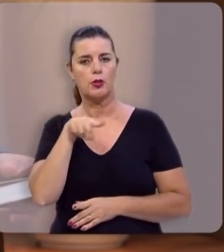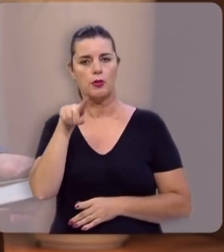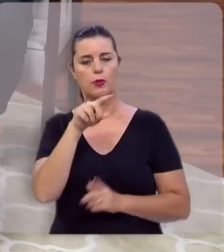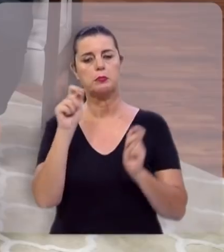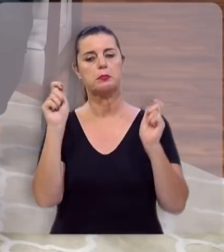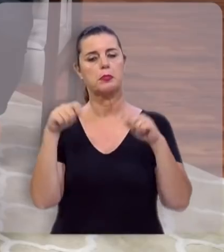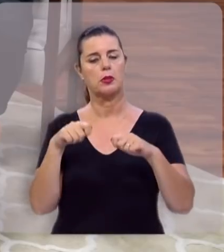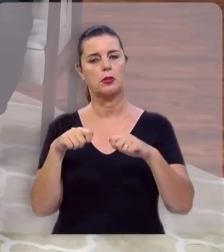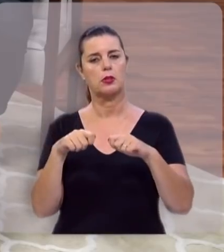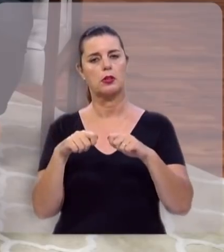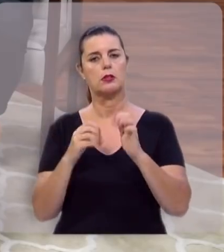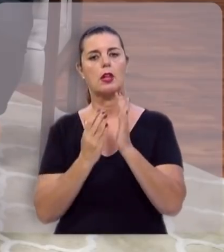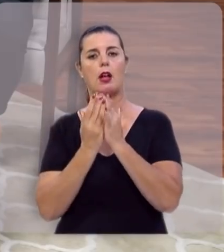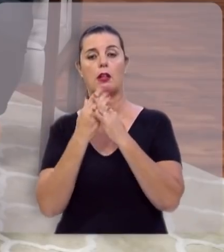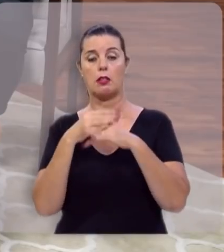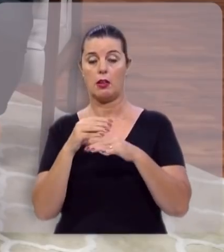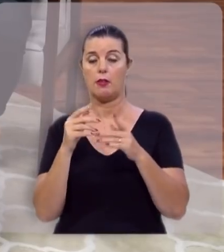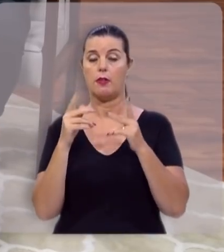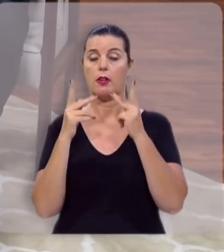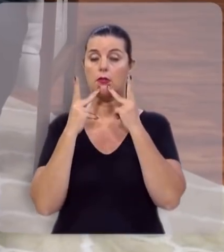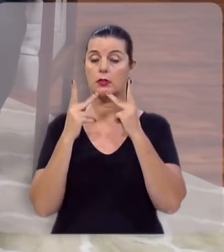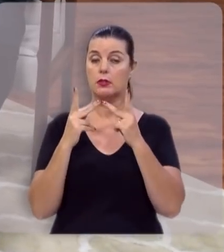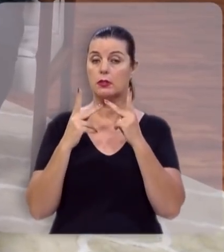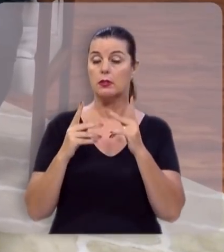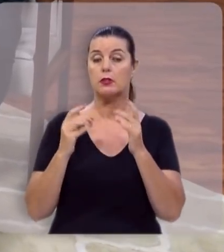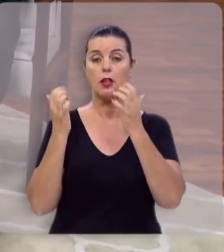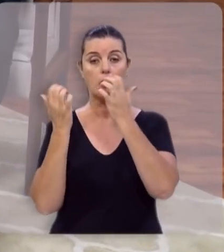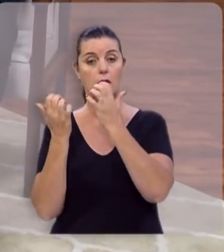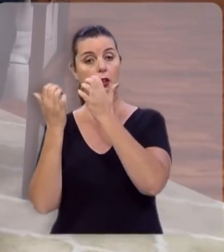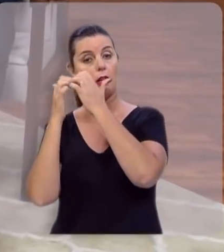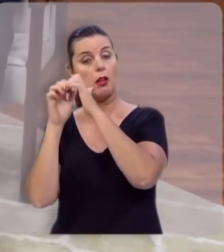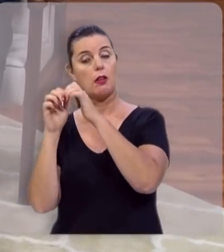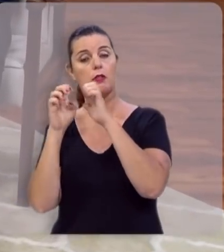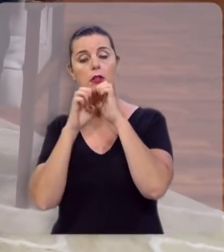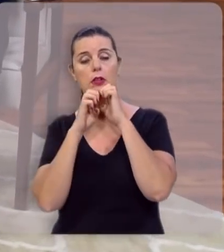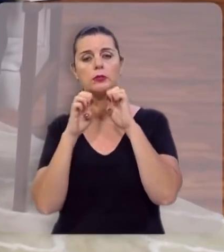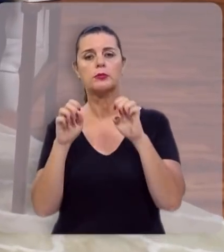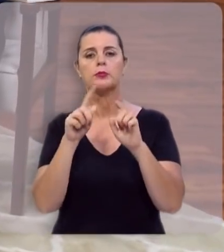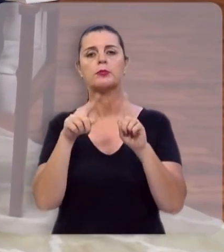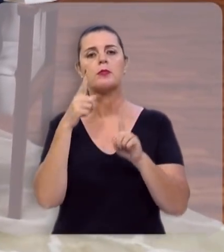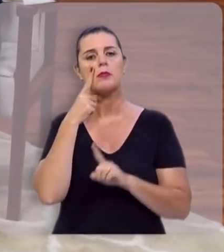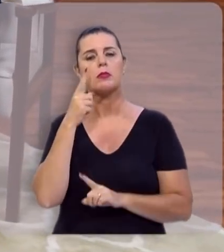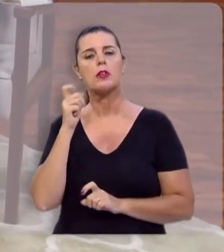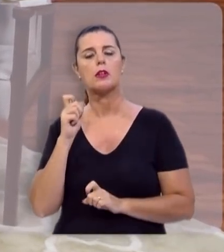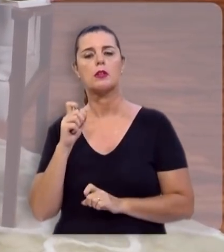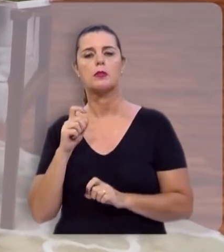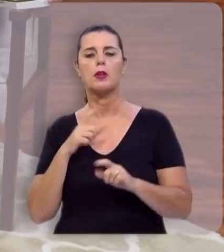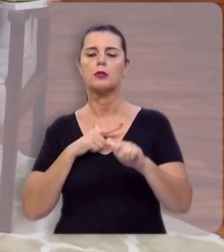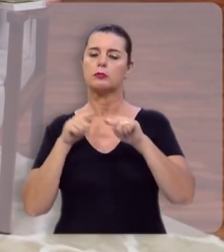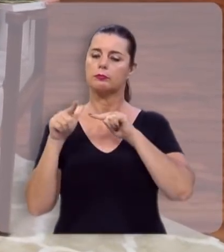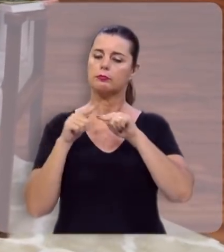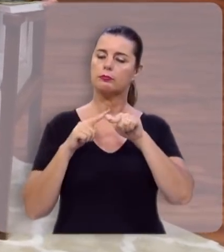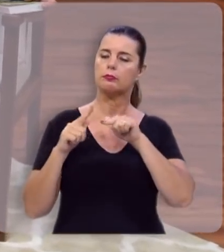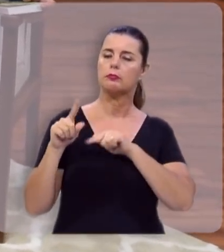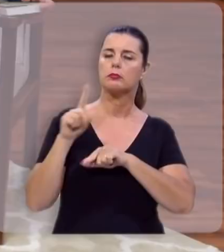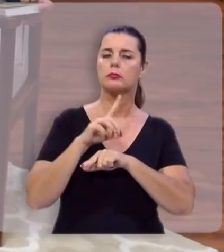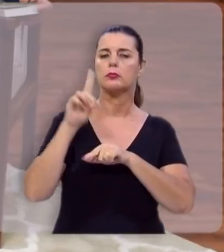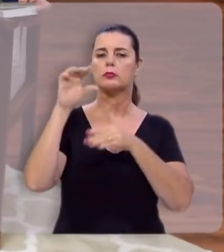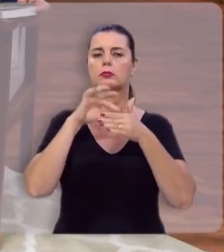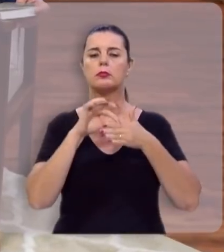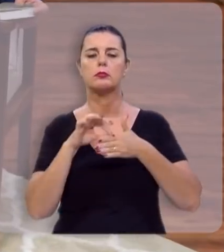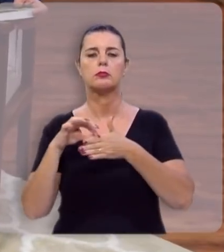Que você possa, por meio dessas mensagens e por meio da reflexão do Evangelho, perceber o mover de Deus